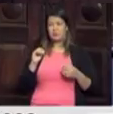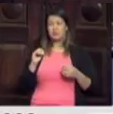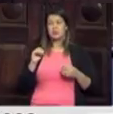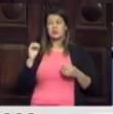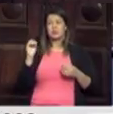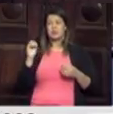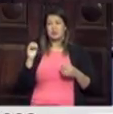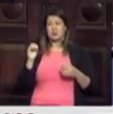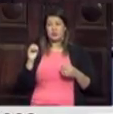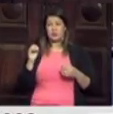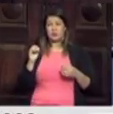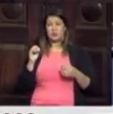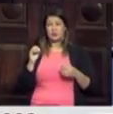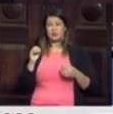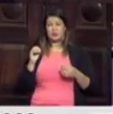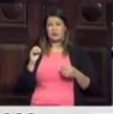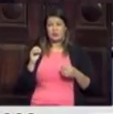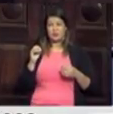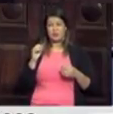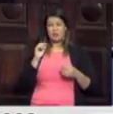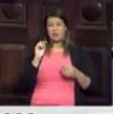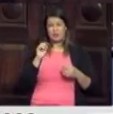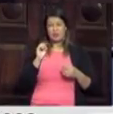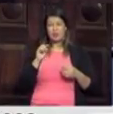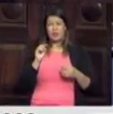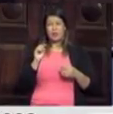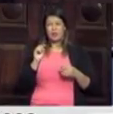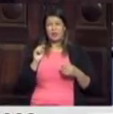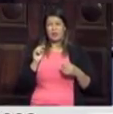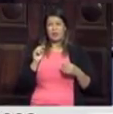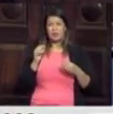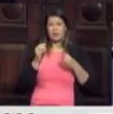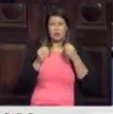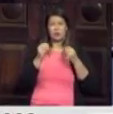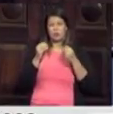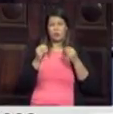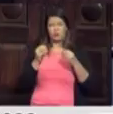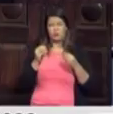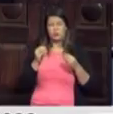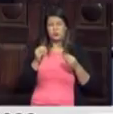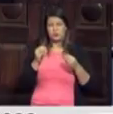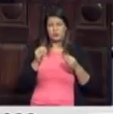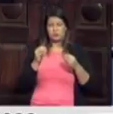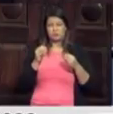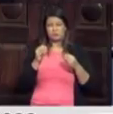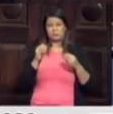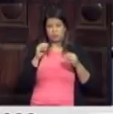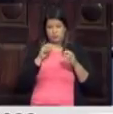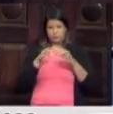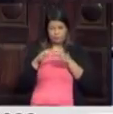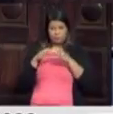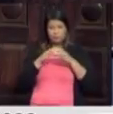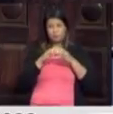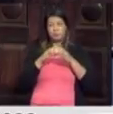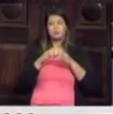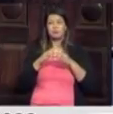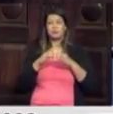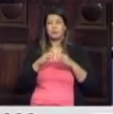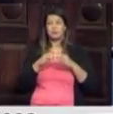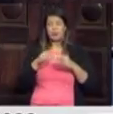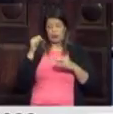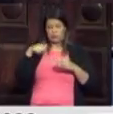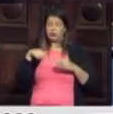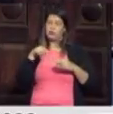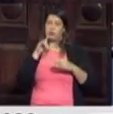então era o calendário juliano. Então, para o calendário juliano, então adotado pela Rússia, era 23 de fevereiro, mas traduzido para o nosso calendário, é o 8 de